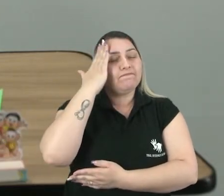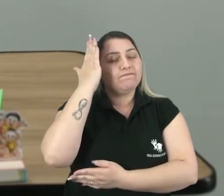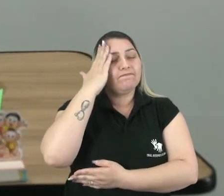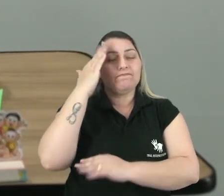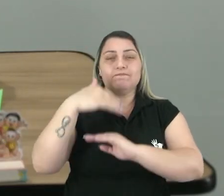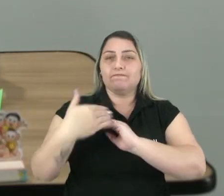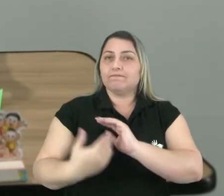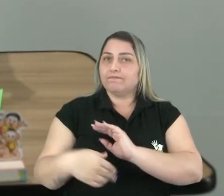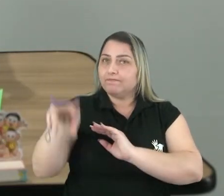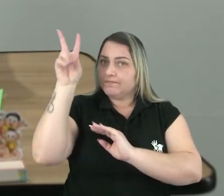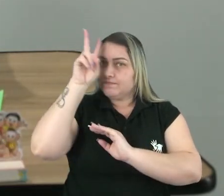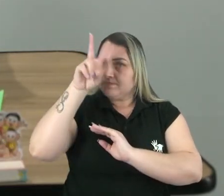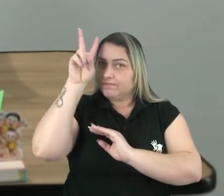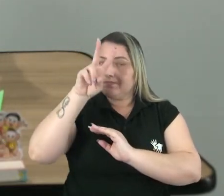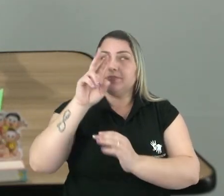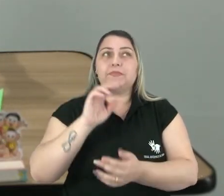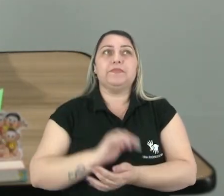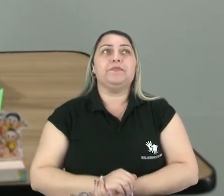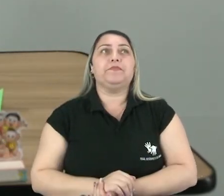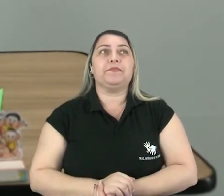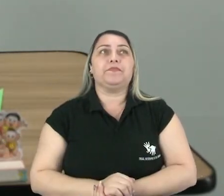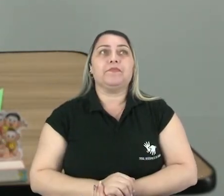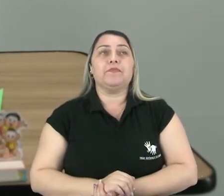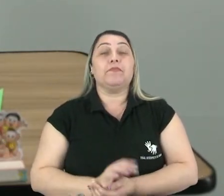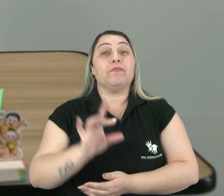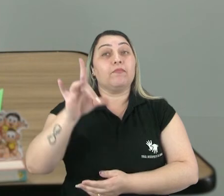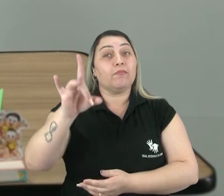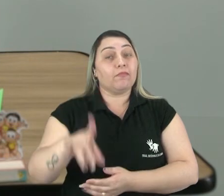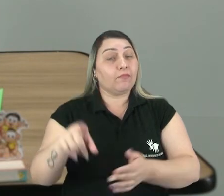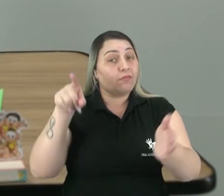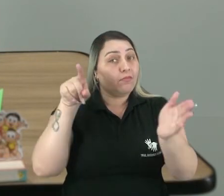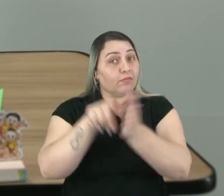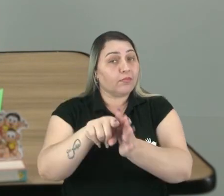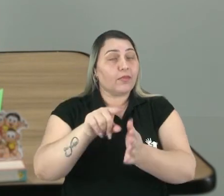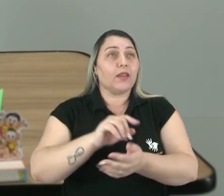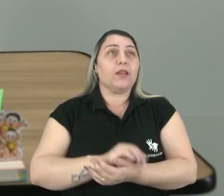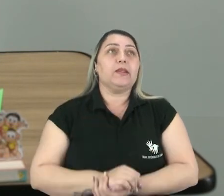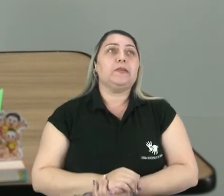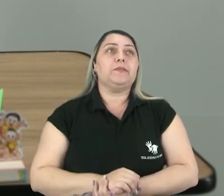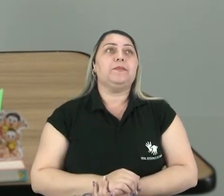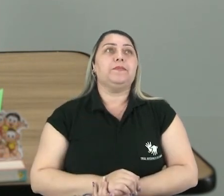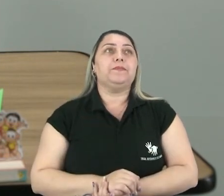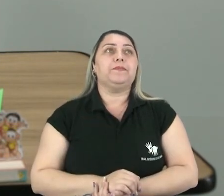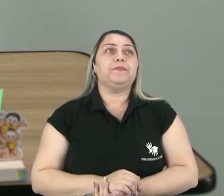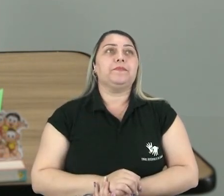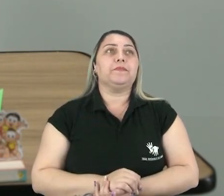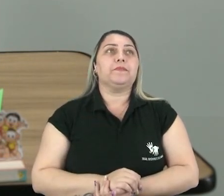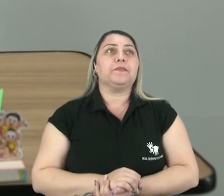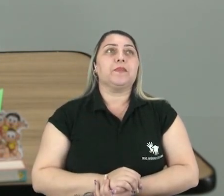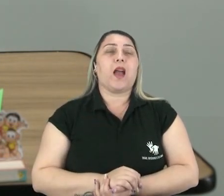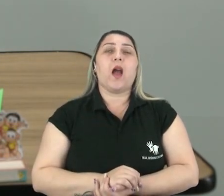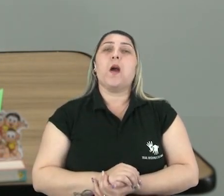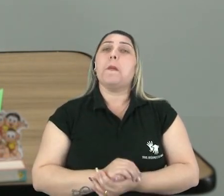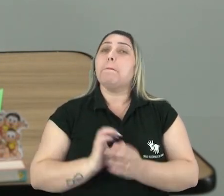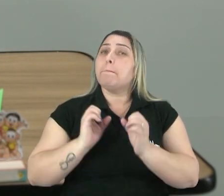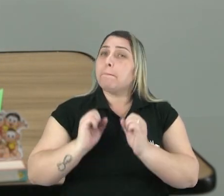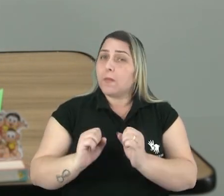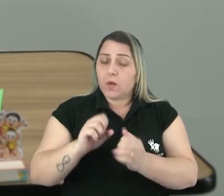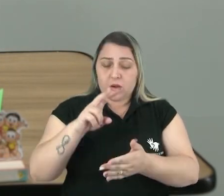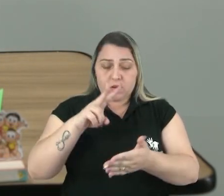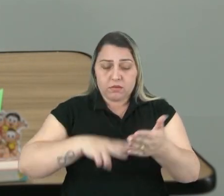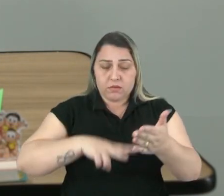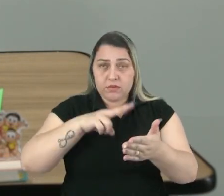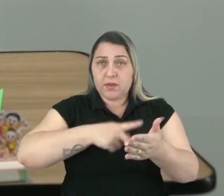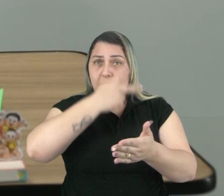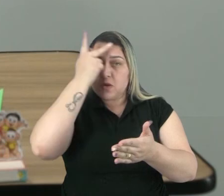toda a história. Vamos para o nosso último questionamento. Qualquer pessoa pode ler esse tipo de